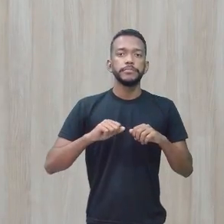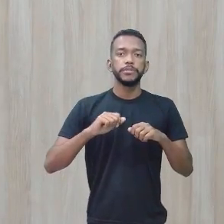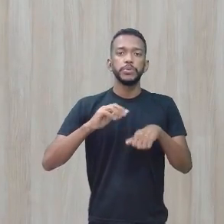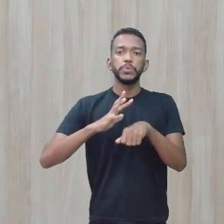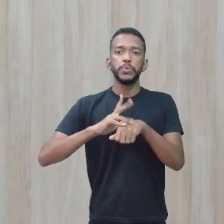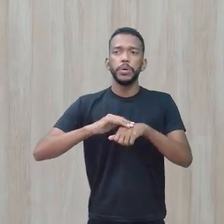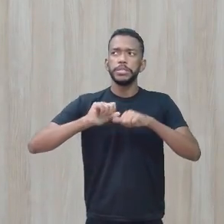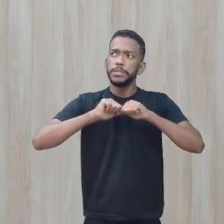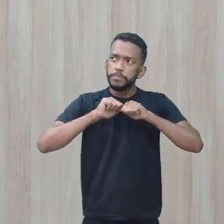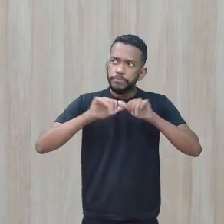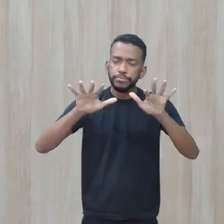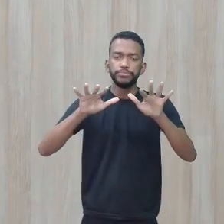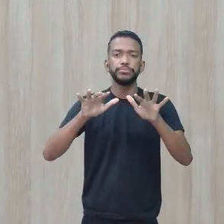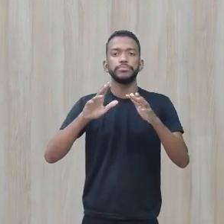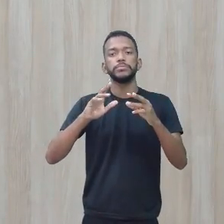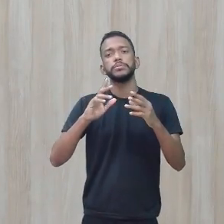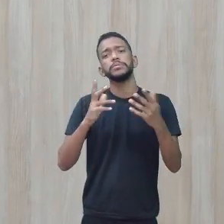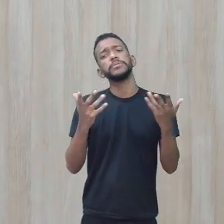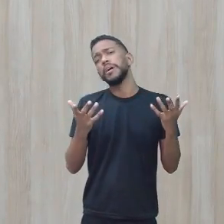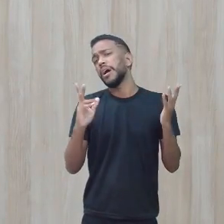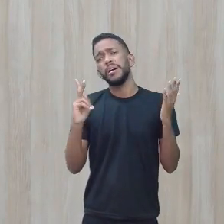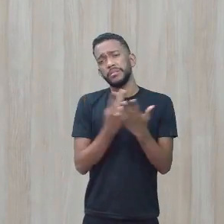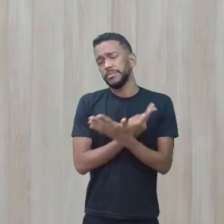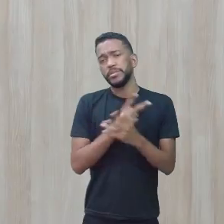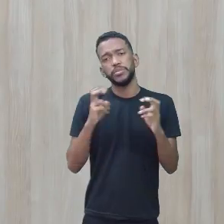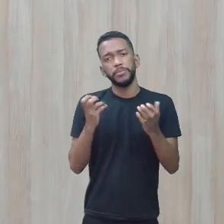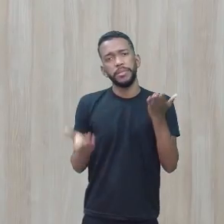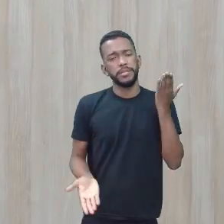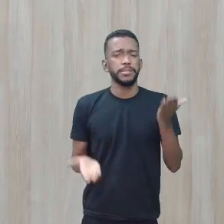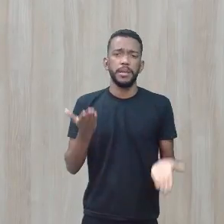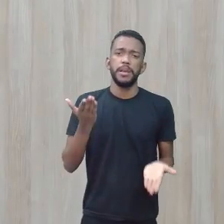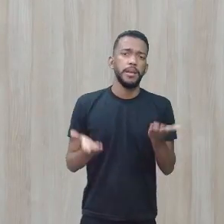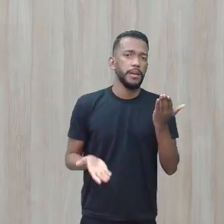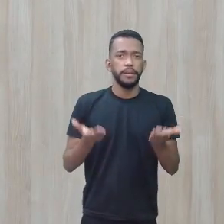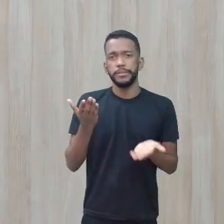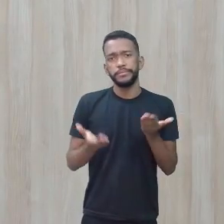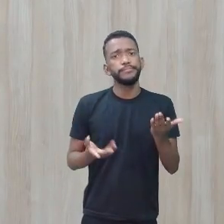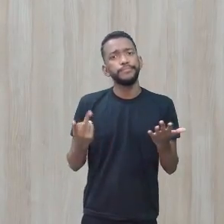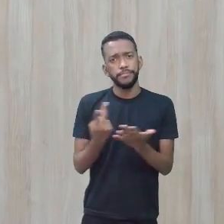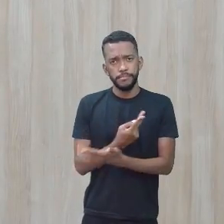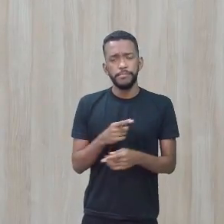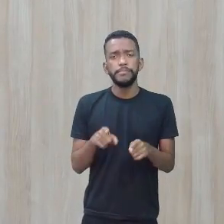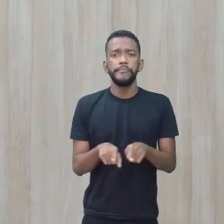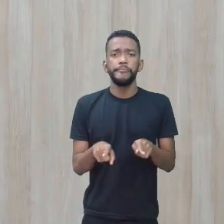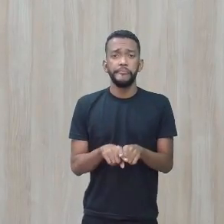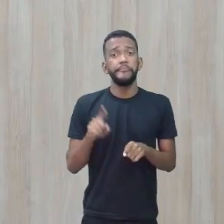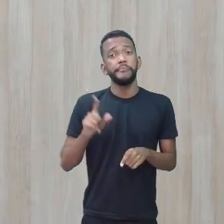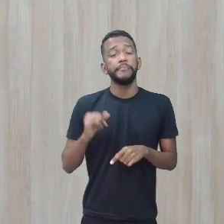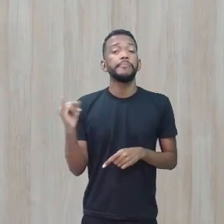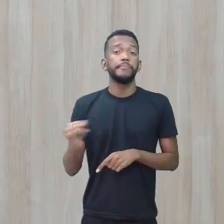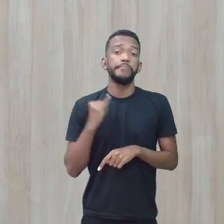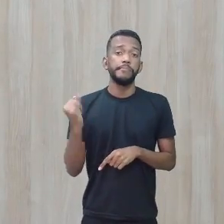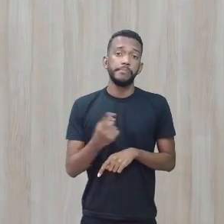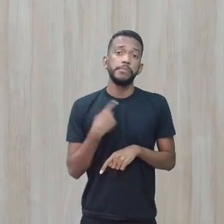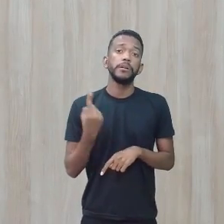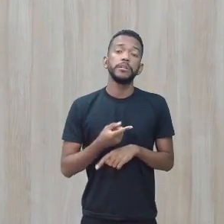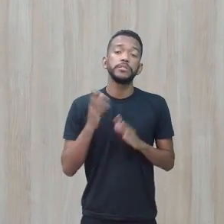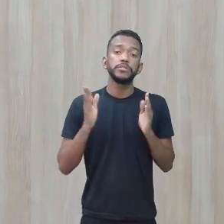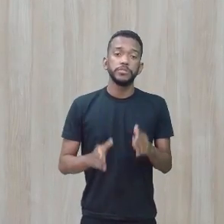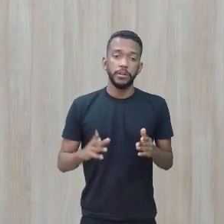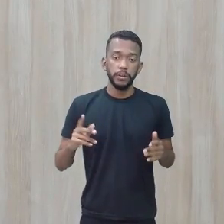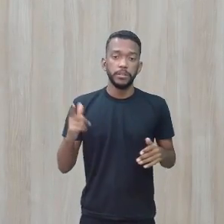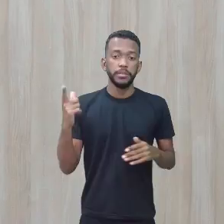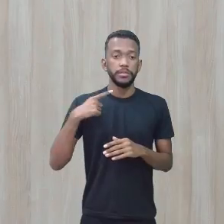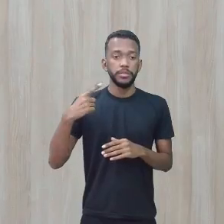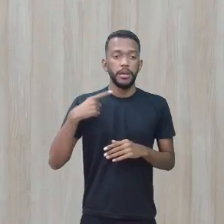epidemias, tudo isso vem através também desse desequilíbrio, certo? Então, é muito importante que a gente fique